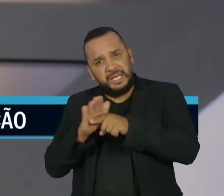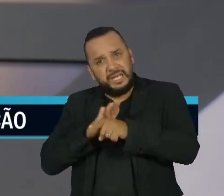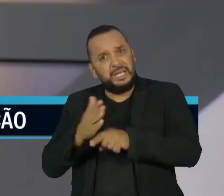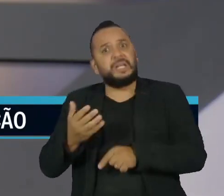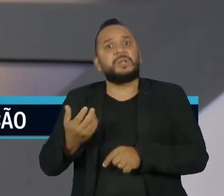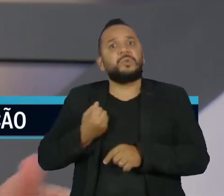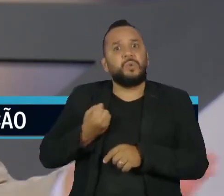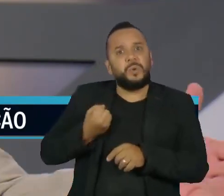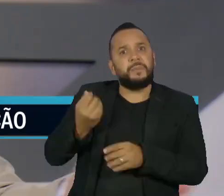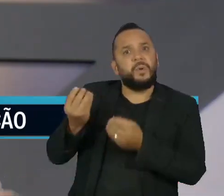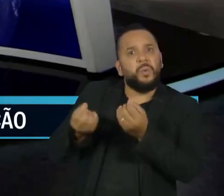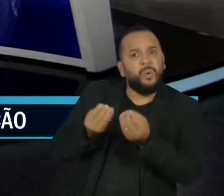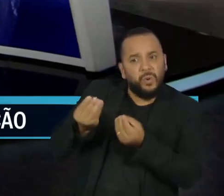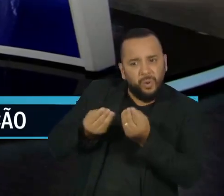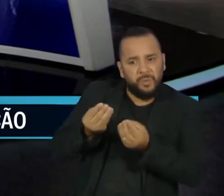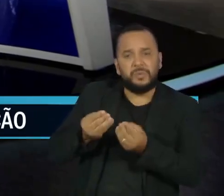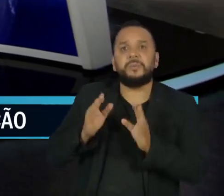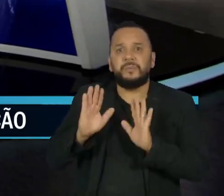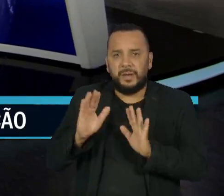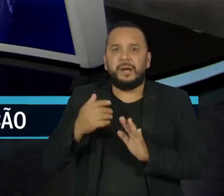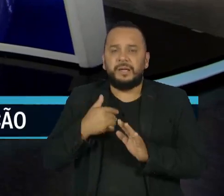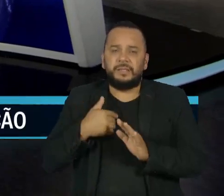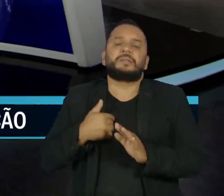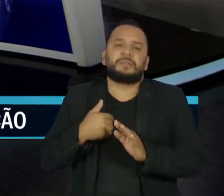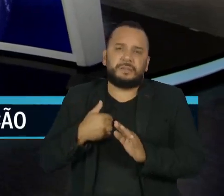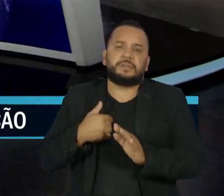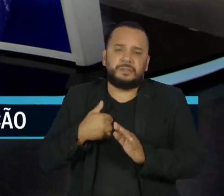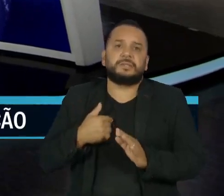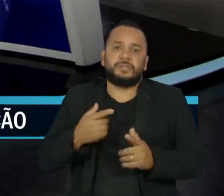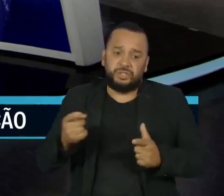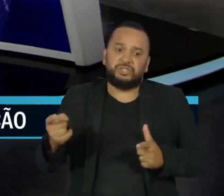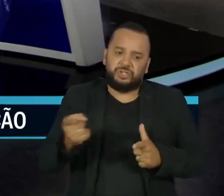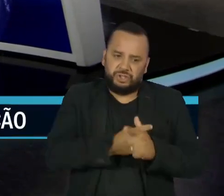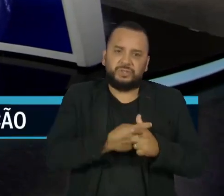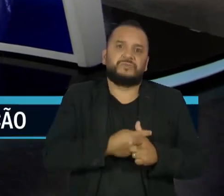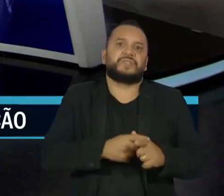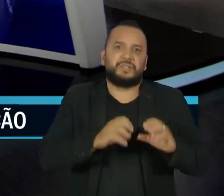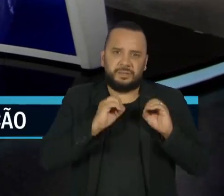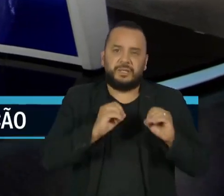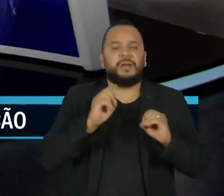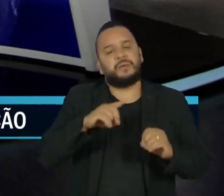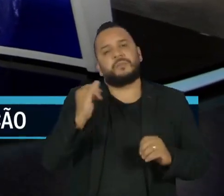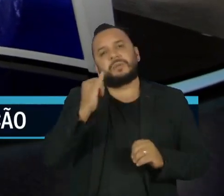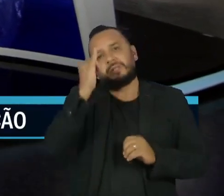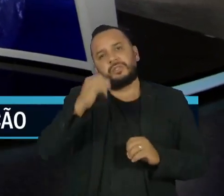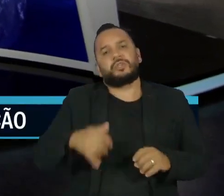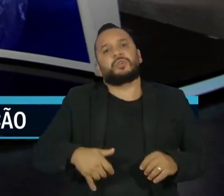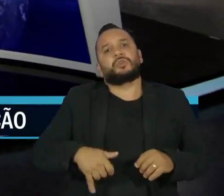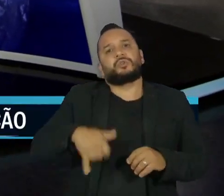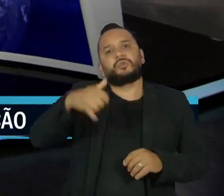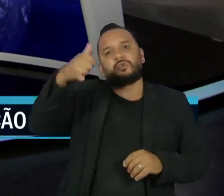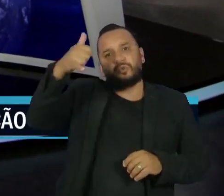números, vamos ver, mas o déficit zero é fundamental, cai juro, cai inflação.